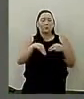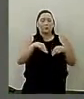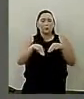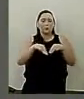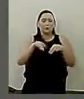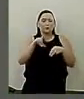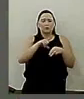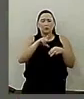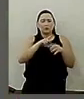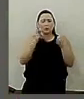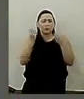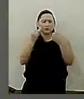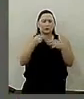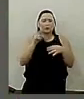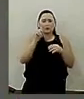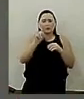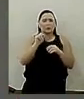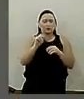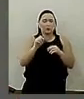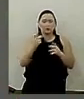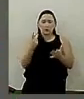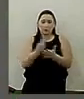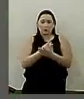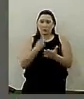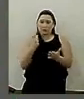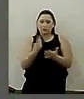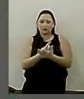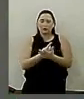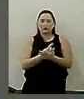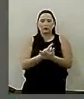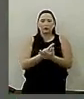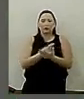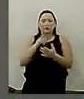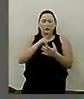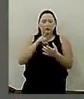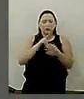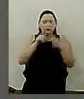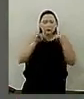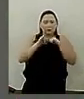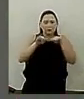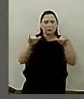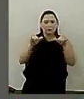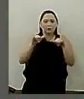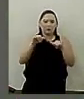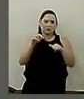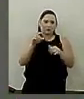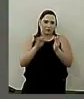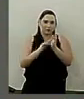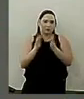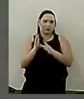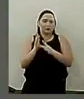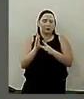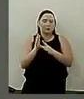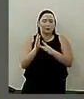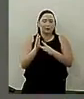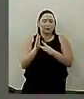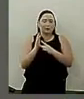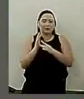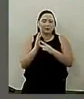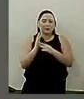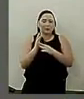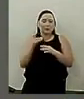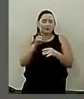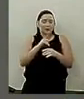lado, coloca esses eventos logo após o discurso de Jesus por meio de parábolas. Daí o